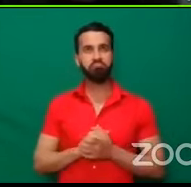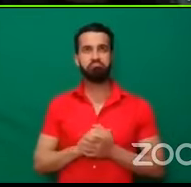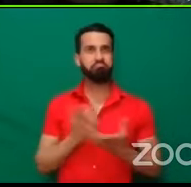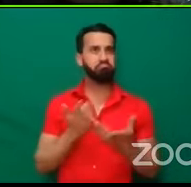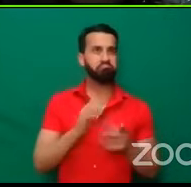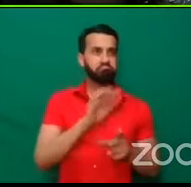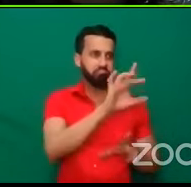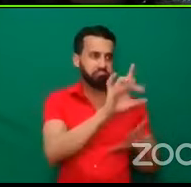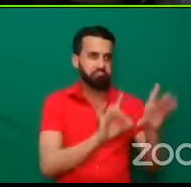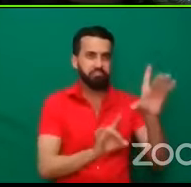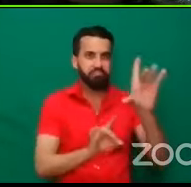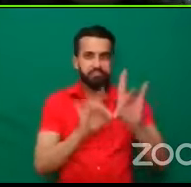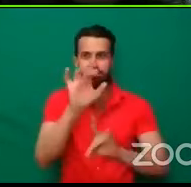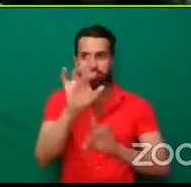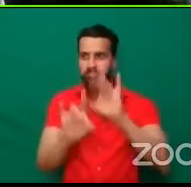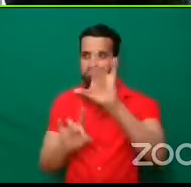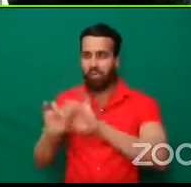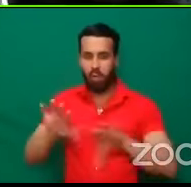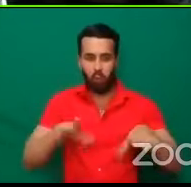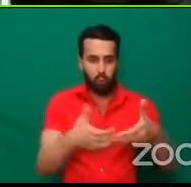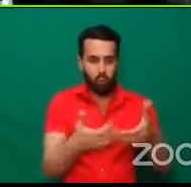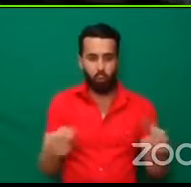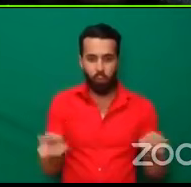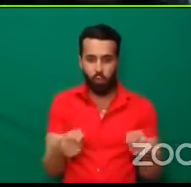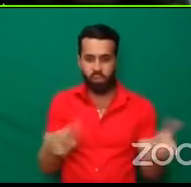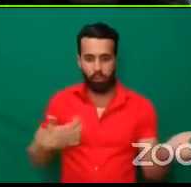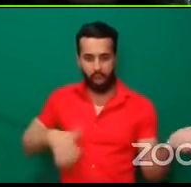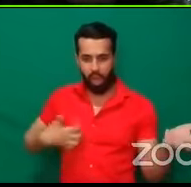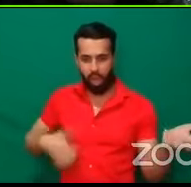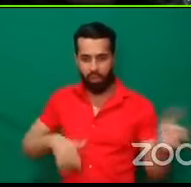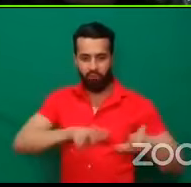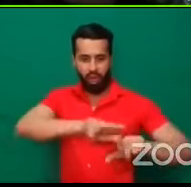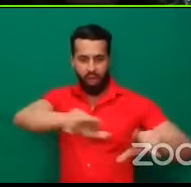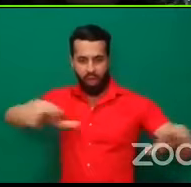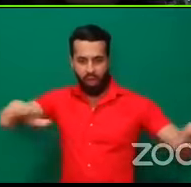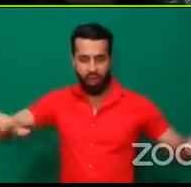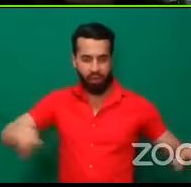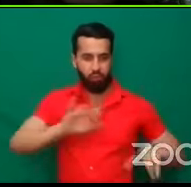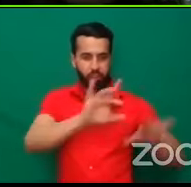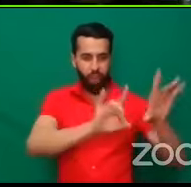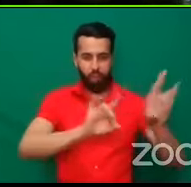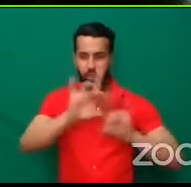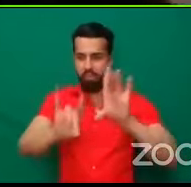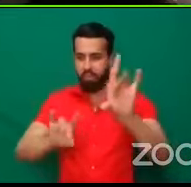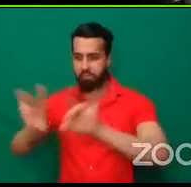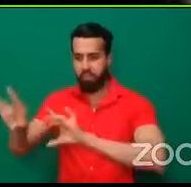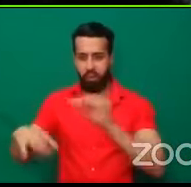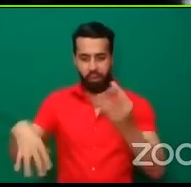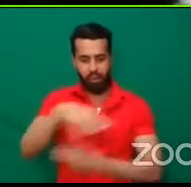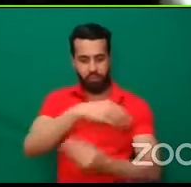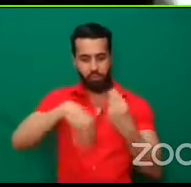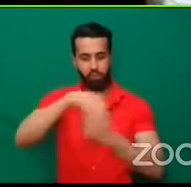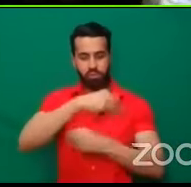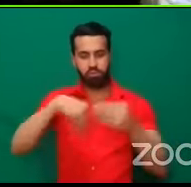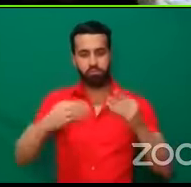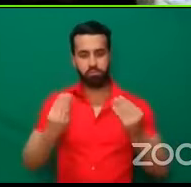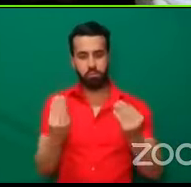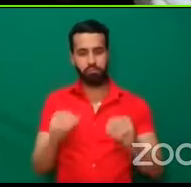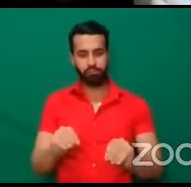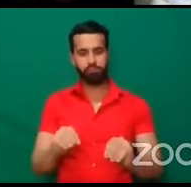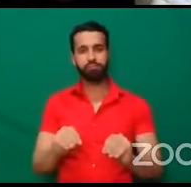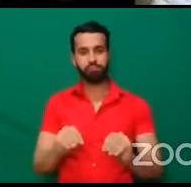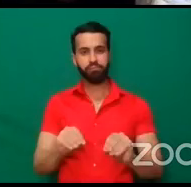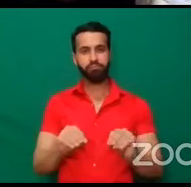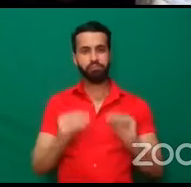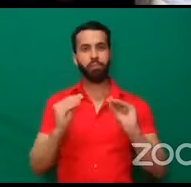Fui usando bandas dos meus amigos, né, digamos, na trilha, né, conforme encaixava ali, né.